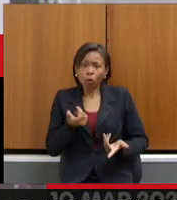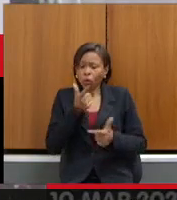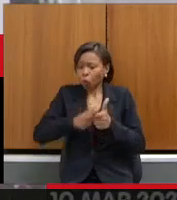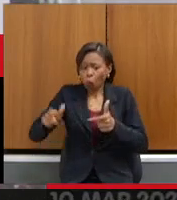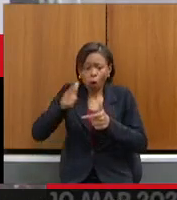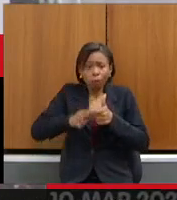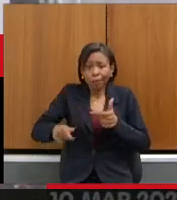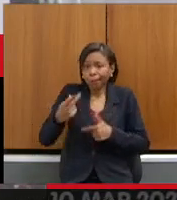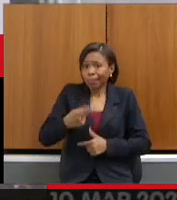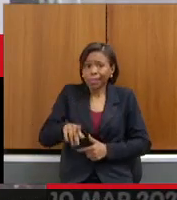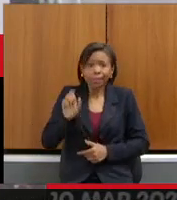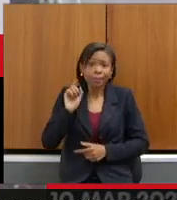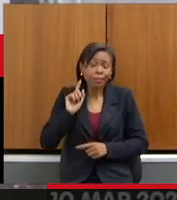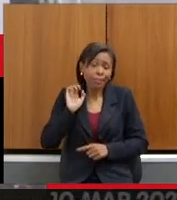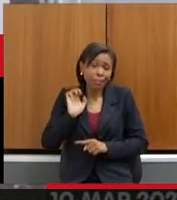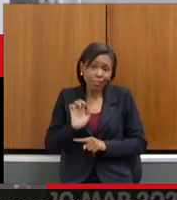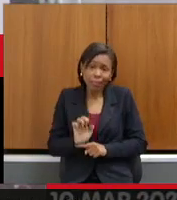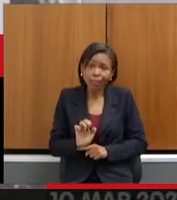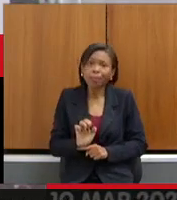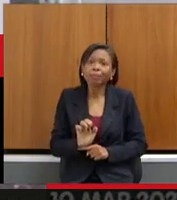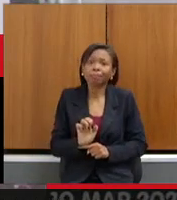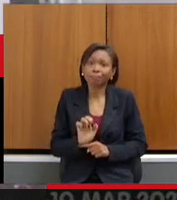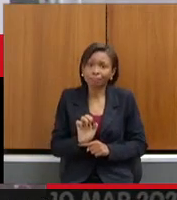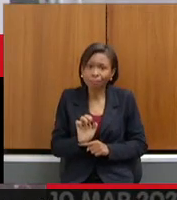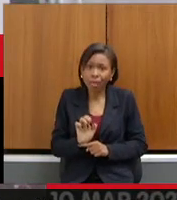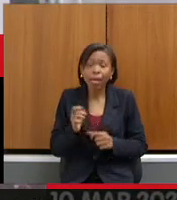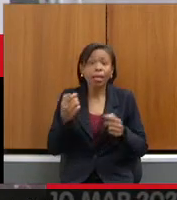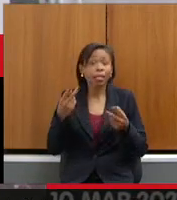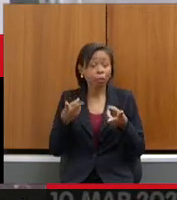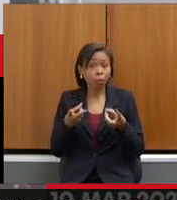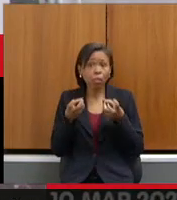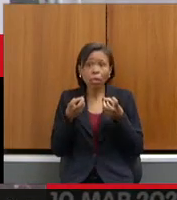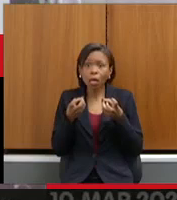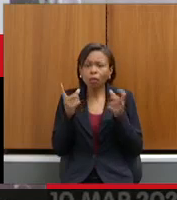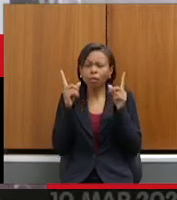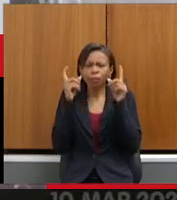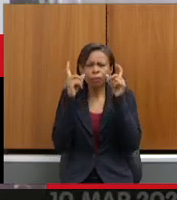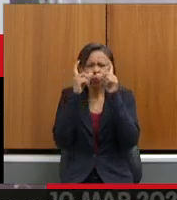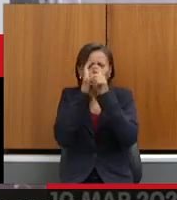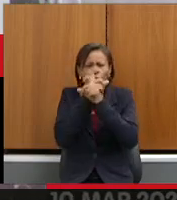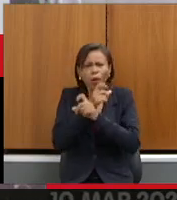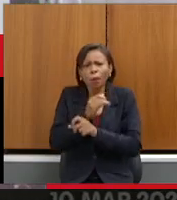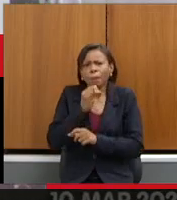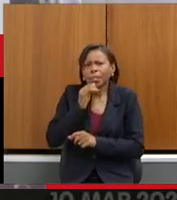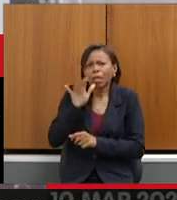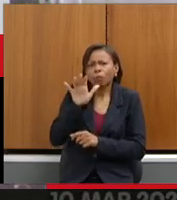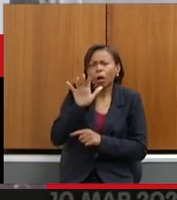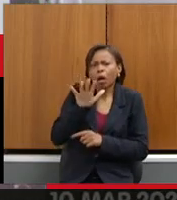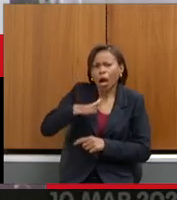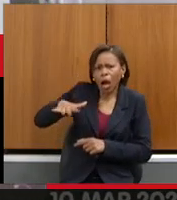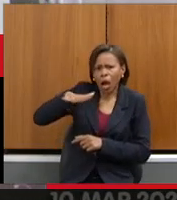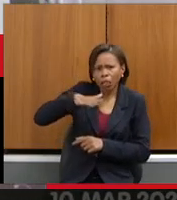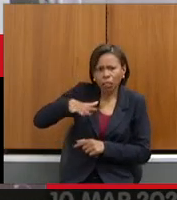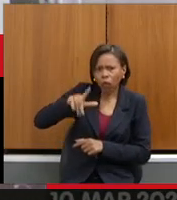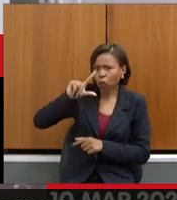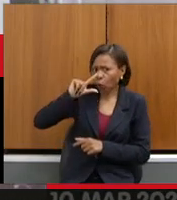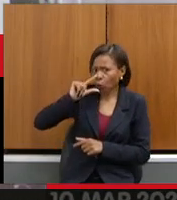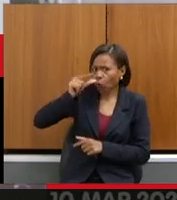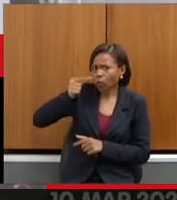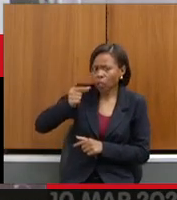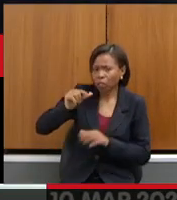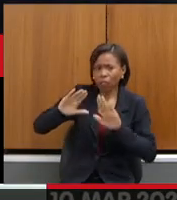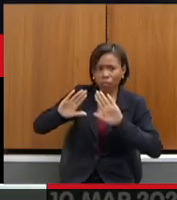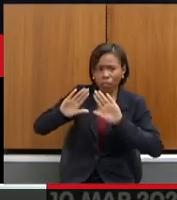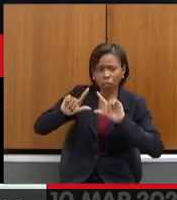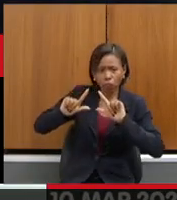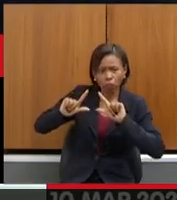ainda um descaso uma dificuldade enorme quando a gente pega no Triângulo Mineiro há semanas atrás e é